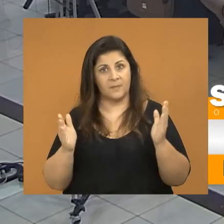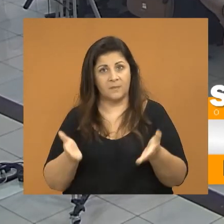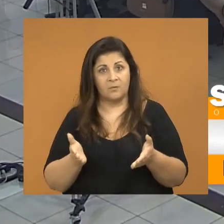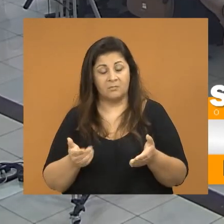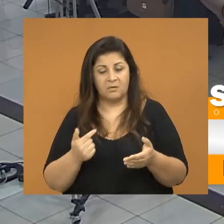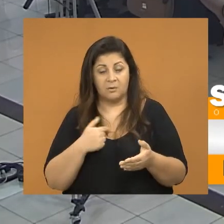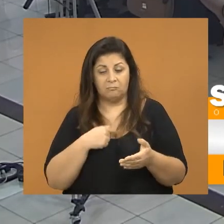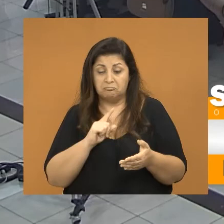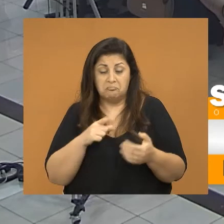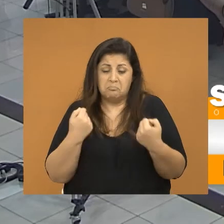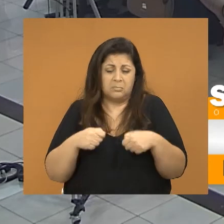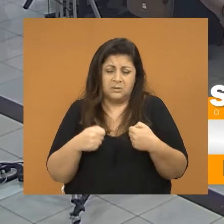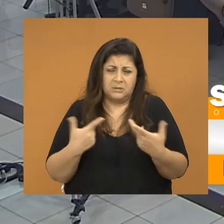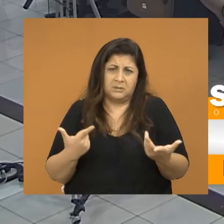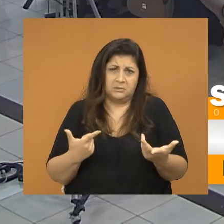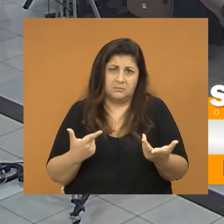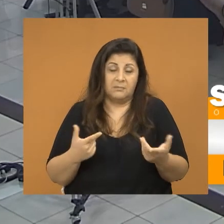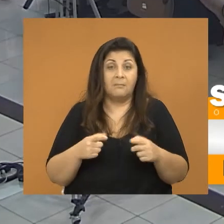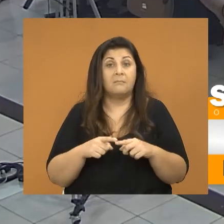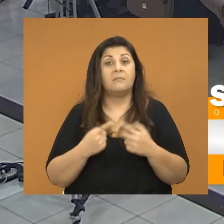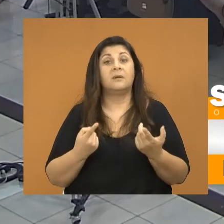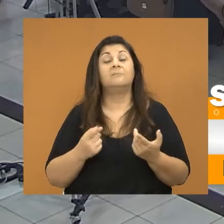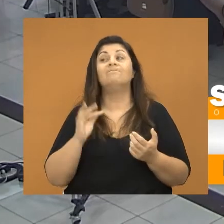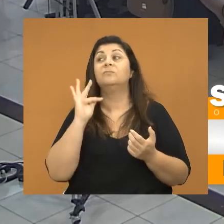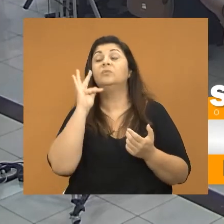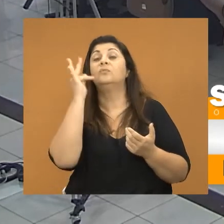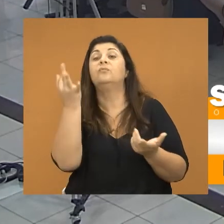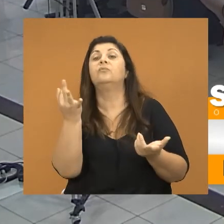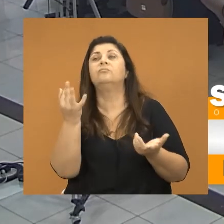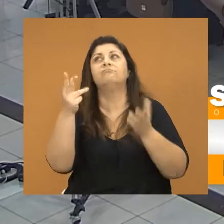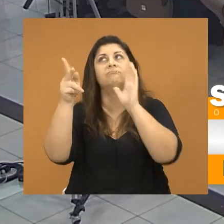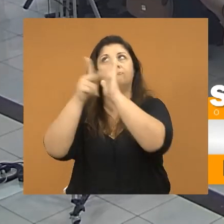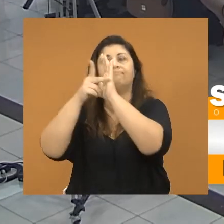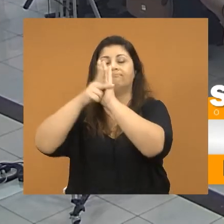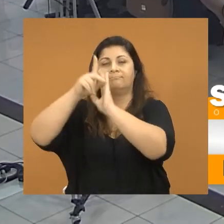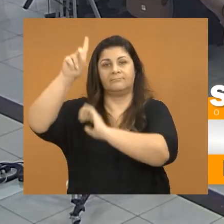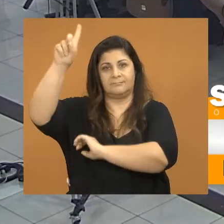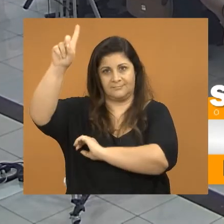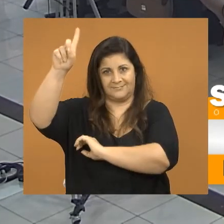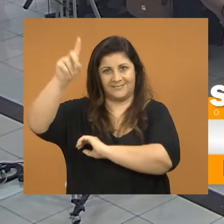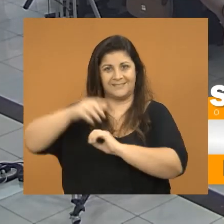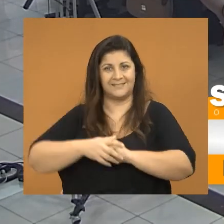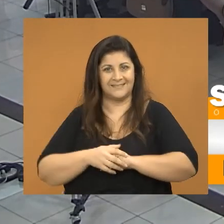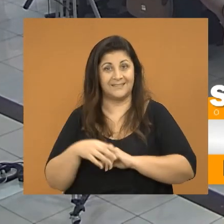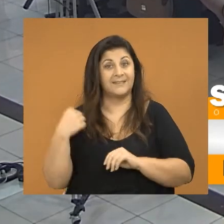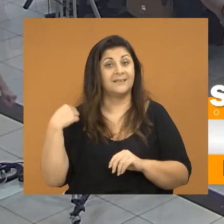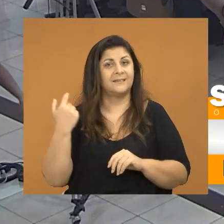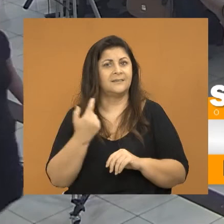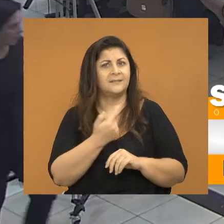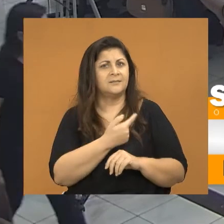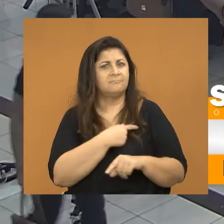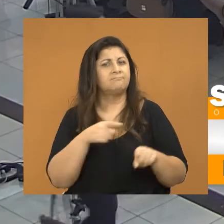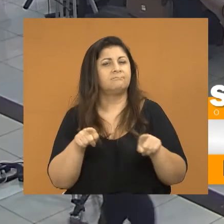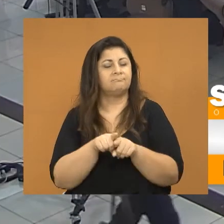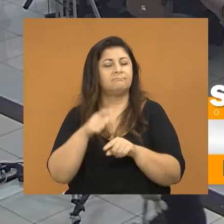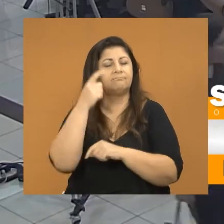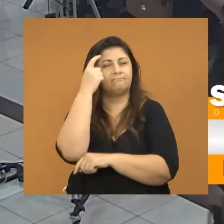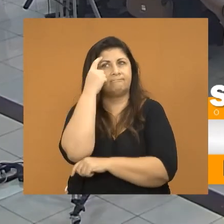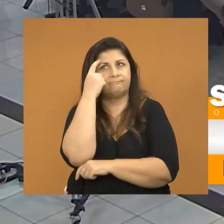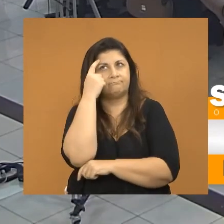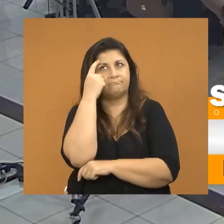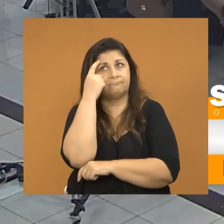não preciso, mas o amanhã pertence a Deus. Então, que nós possamos também ser